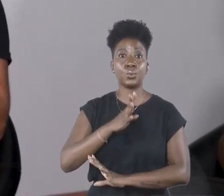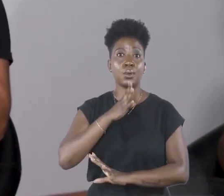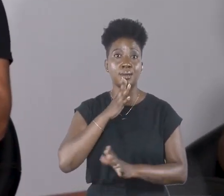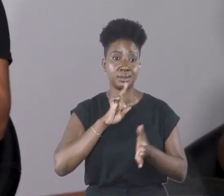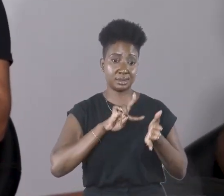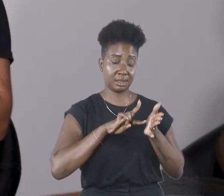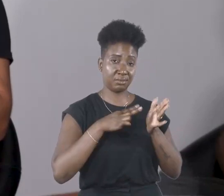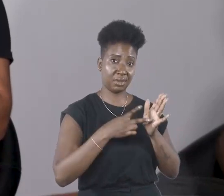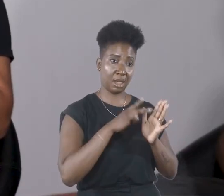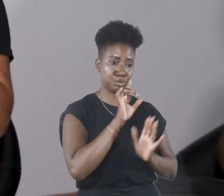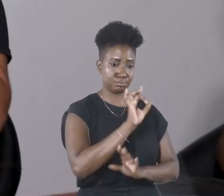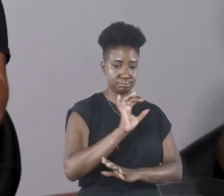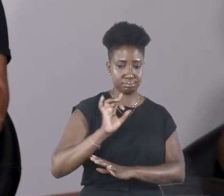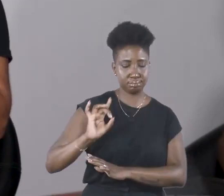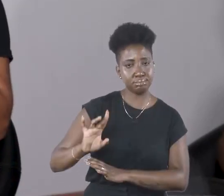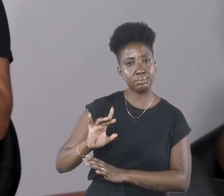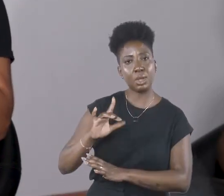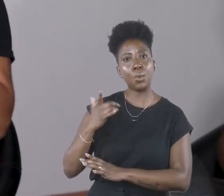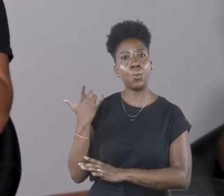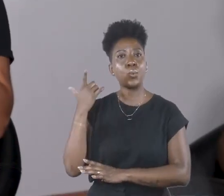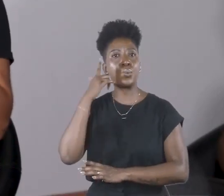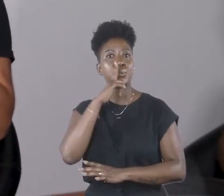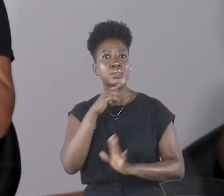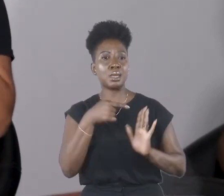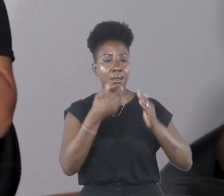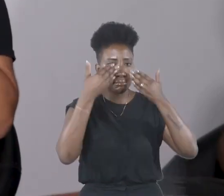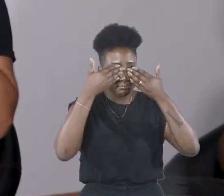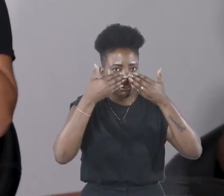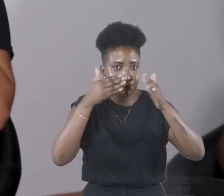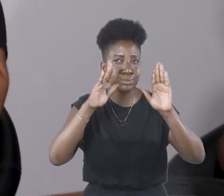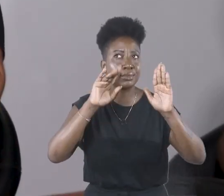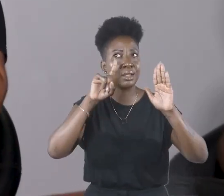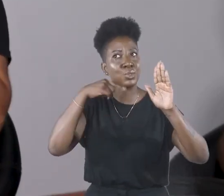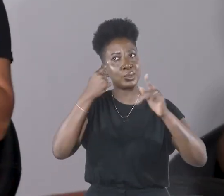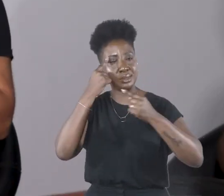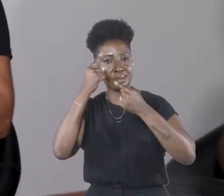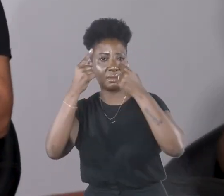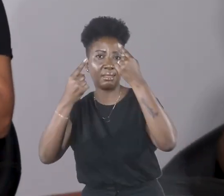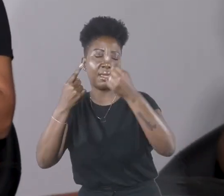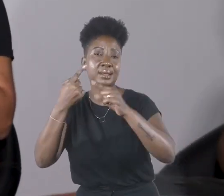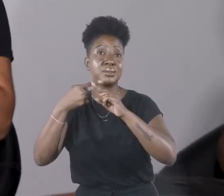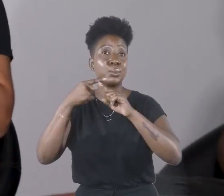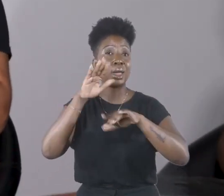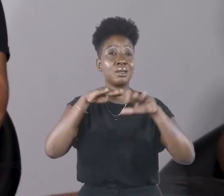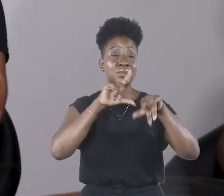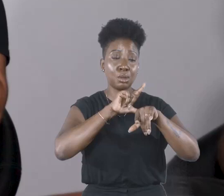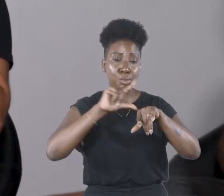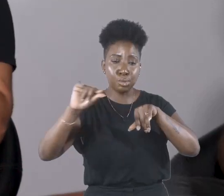conhece o que isso significa, a gente consegue primeiro desmistificar as nossas